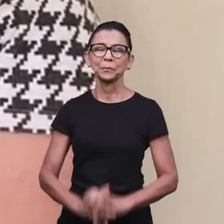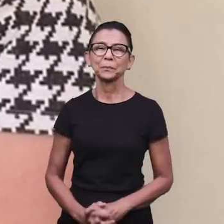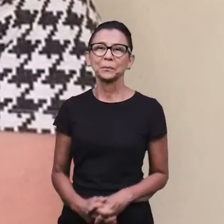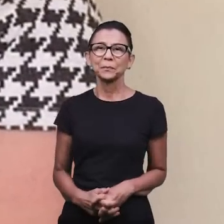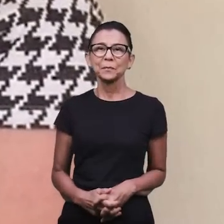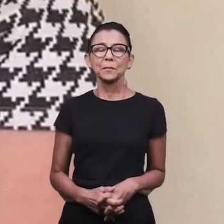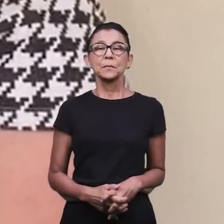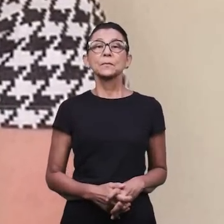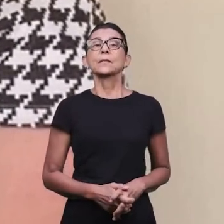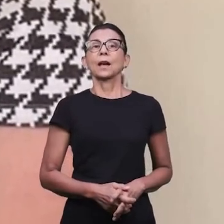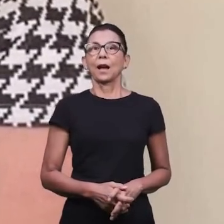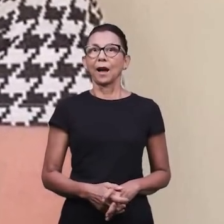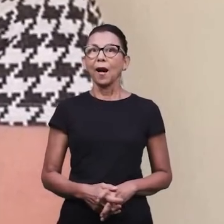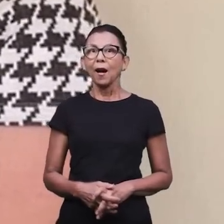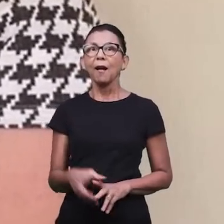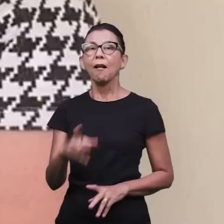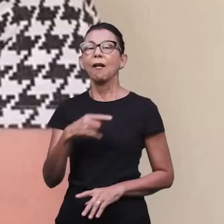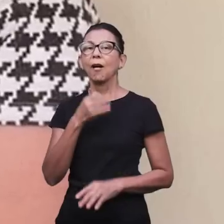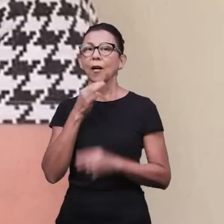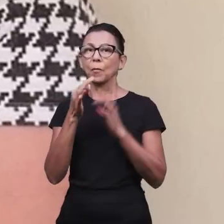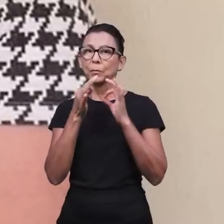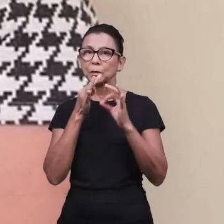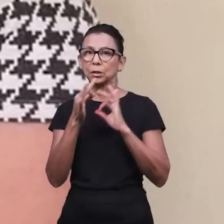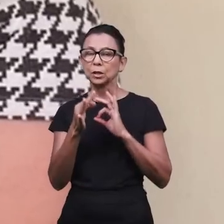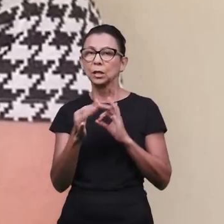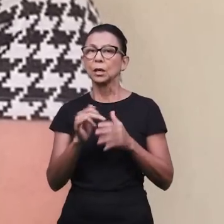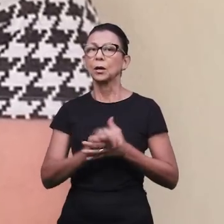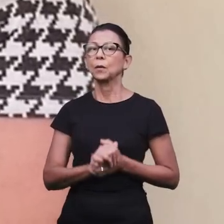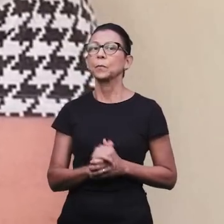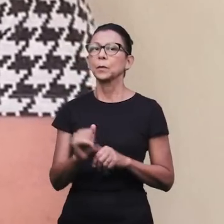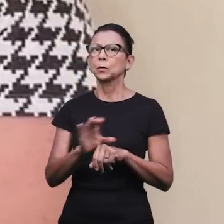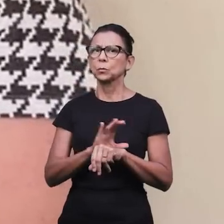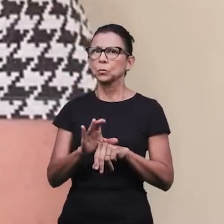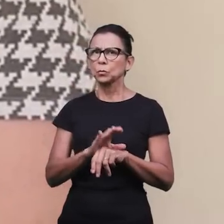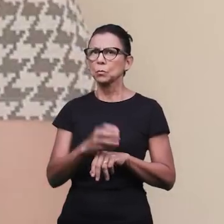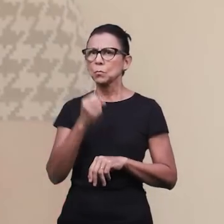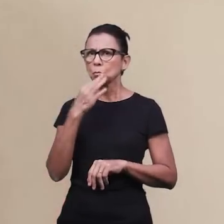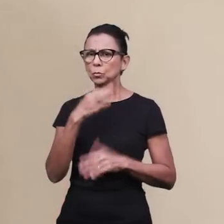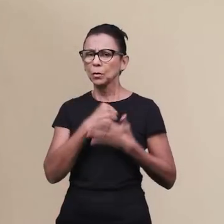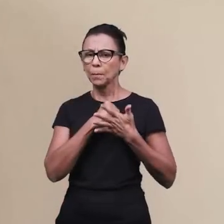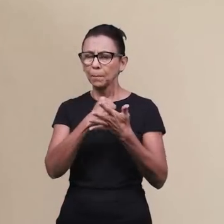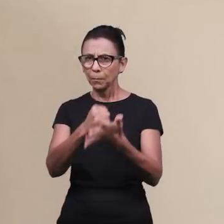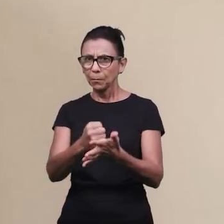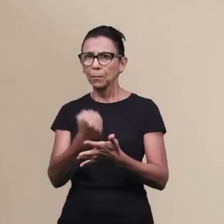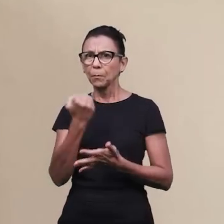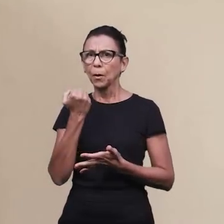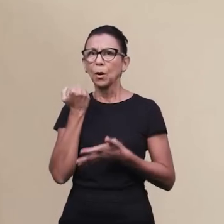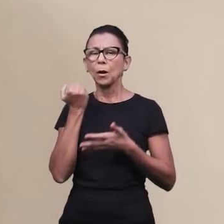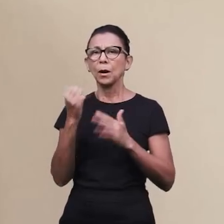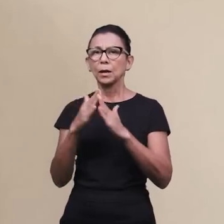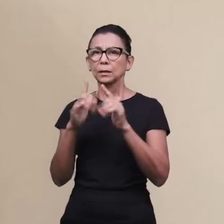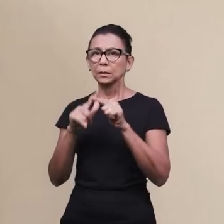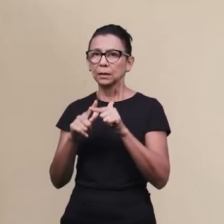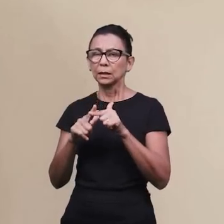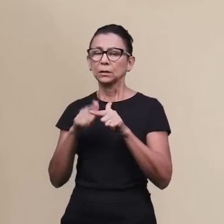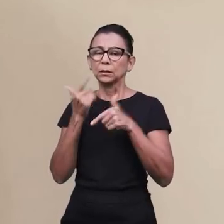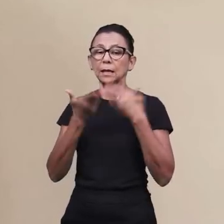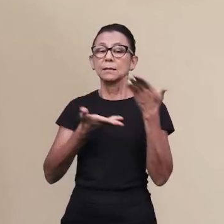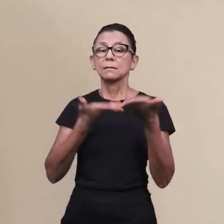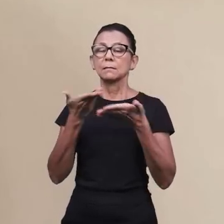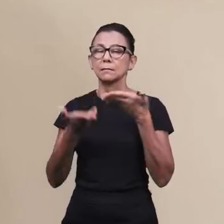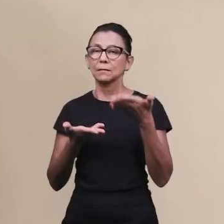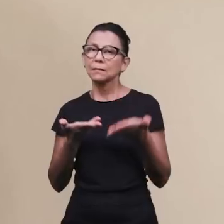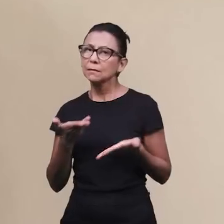que o curso está colaborando para realizar assistência na igreja. Seria uma forma de